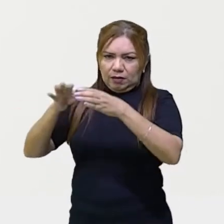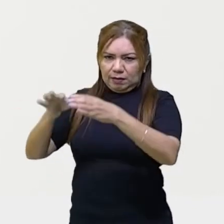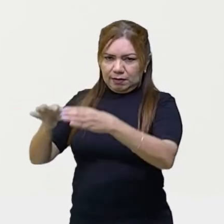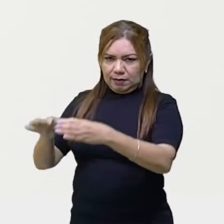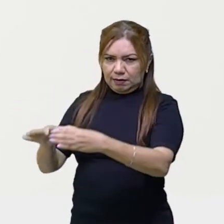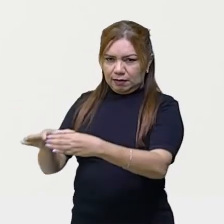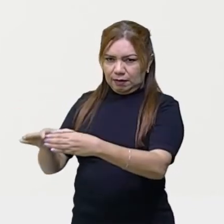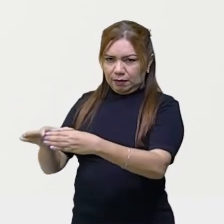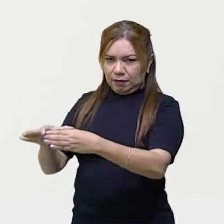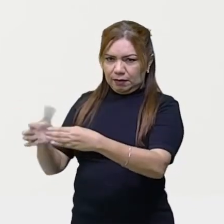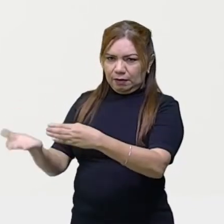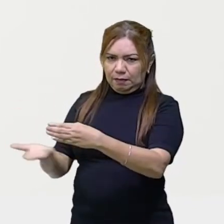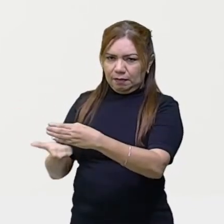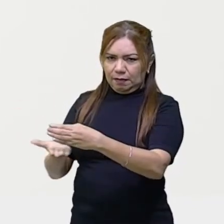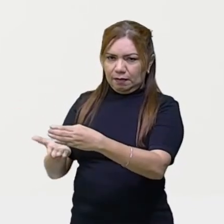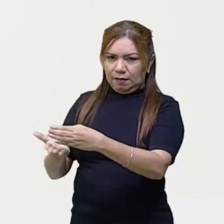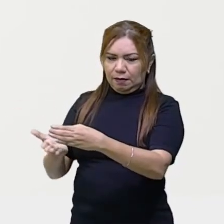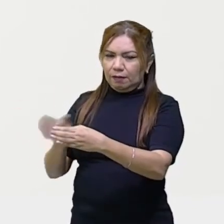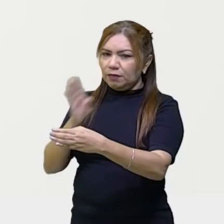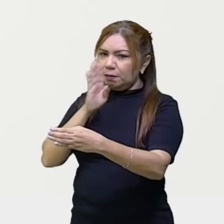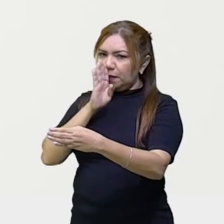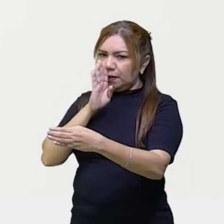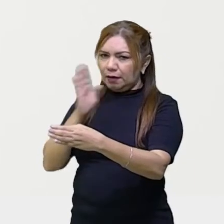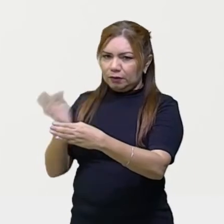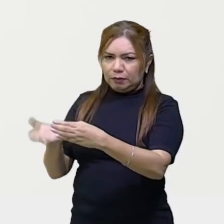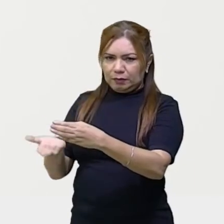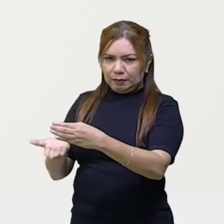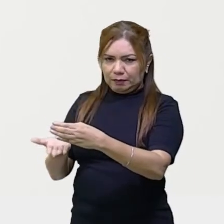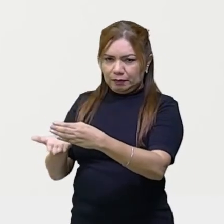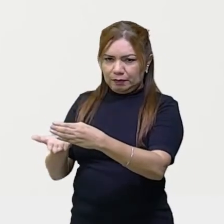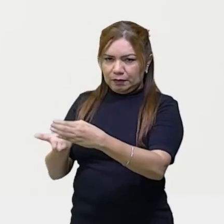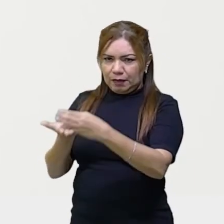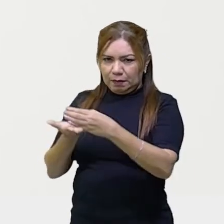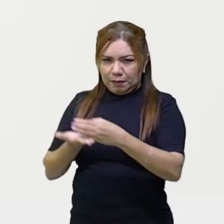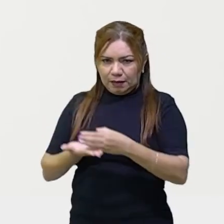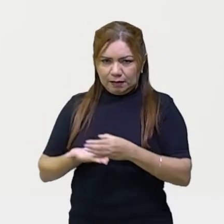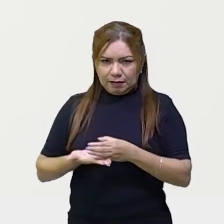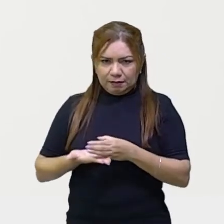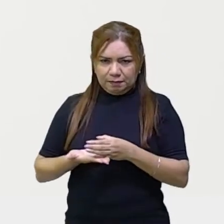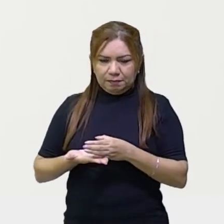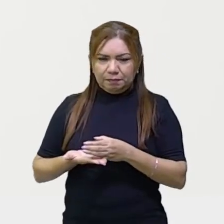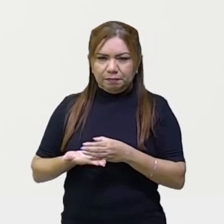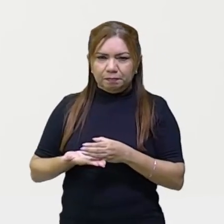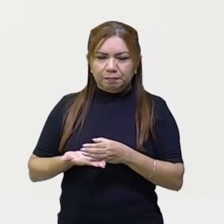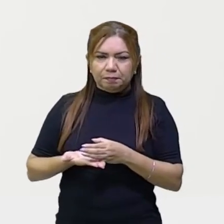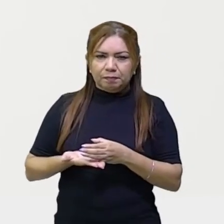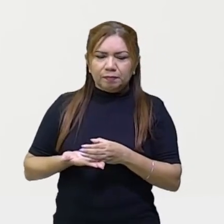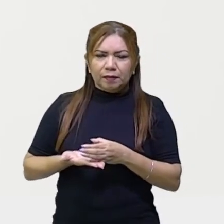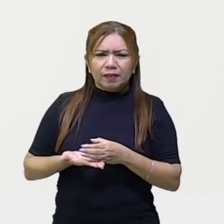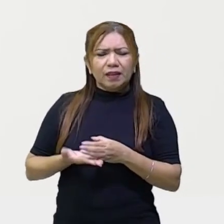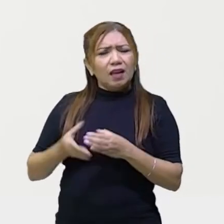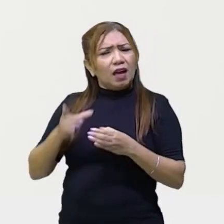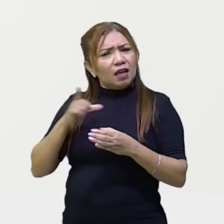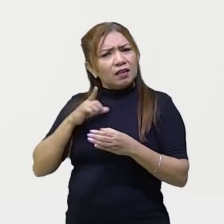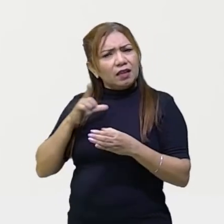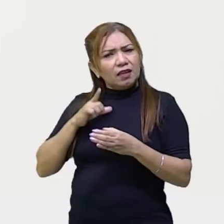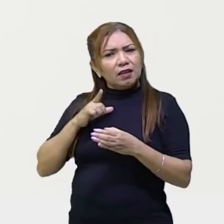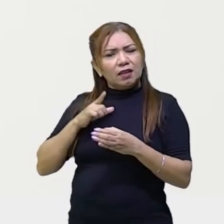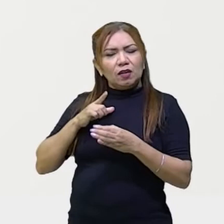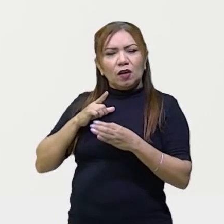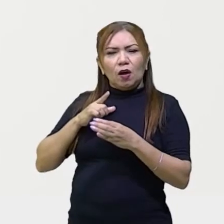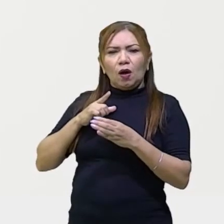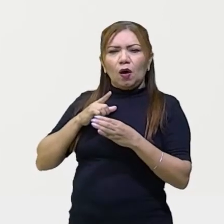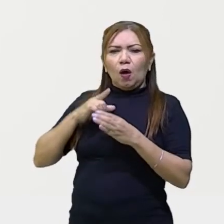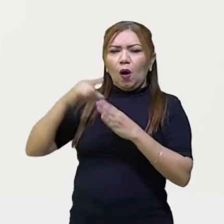cima de alguma coisa tá bom essa aqui é a base dele tá então eu tenho Quantos versos eu tenho aqui ó